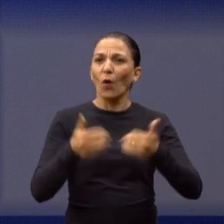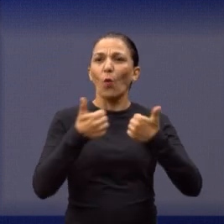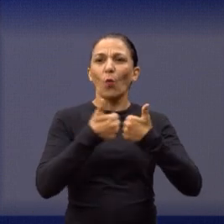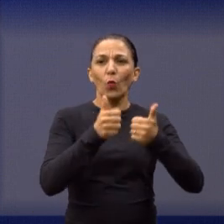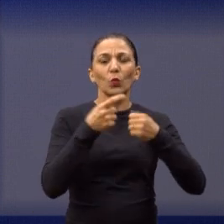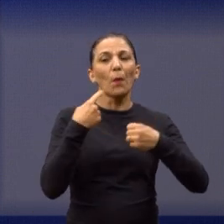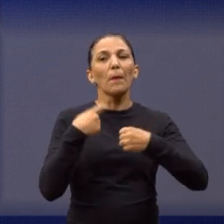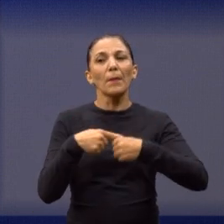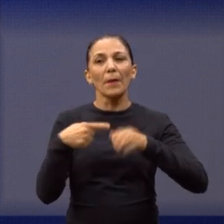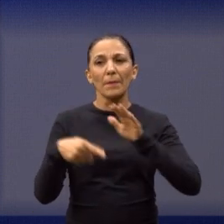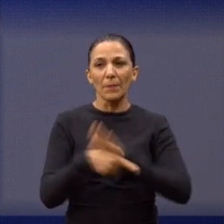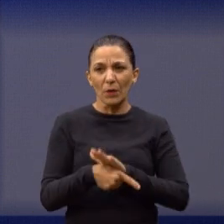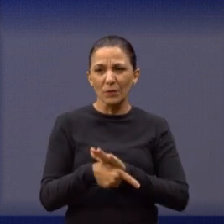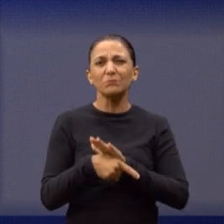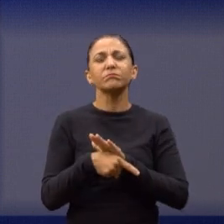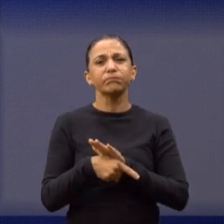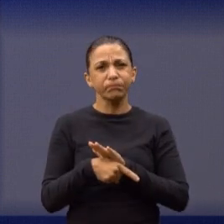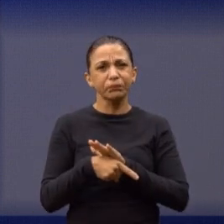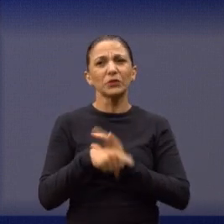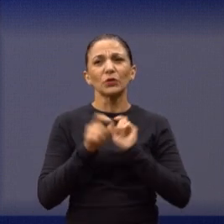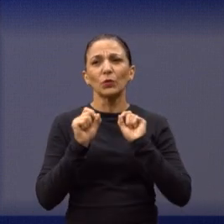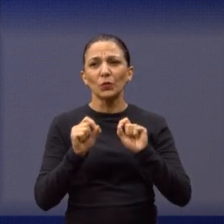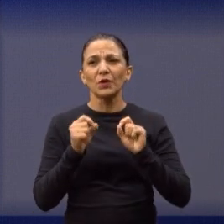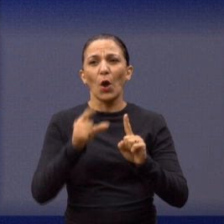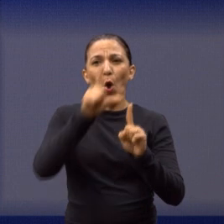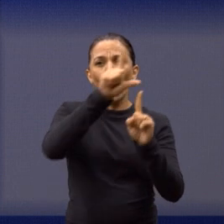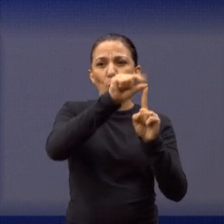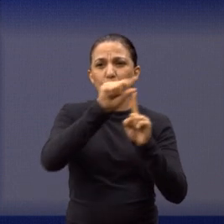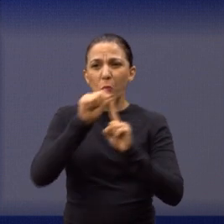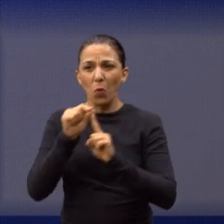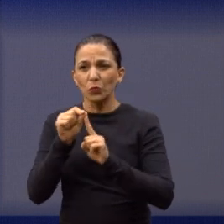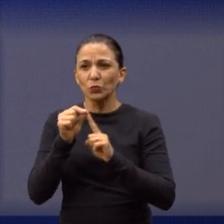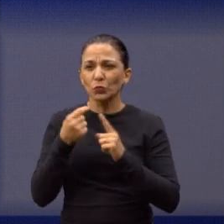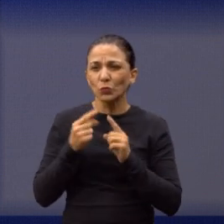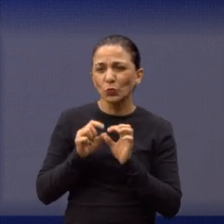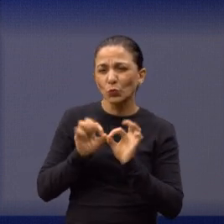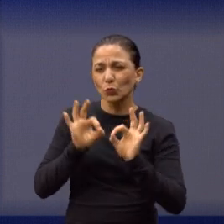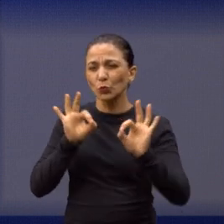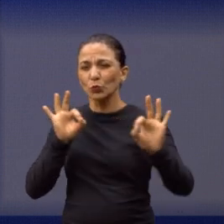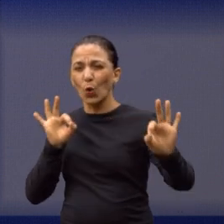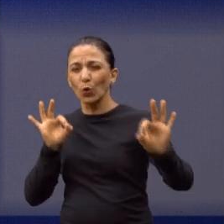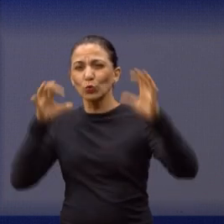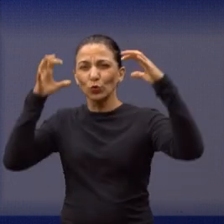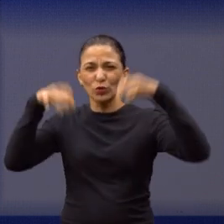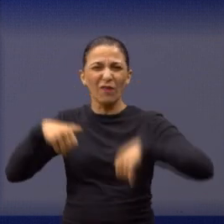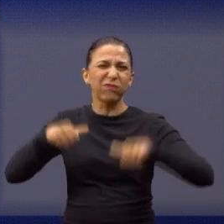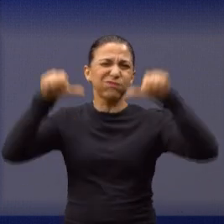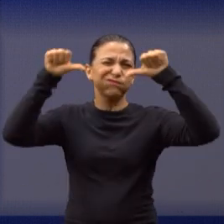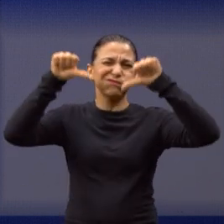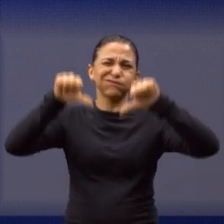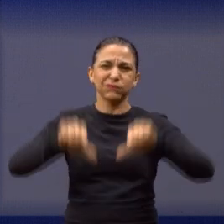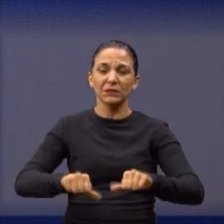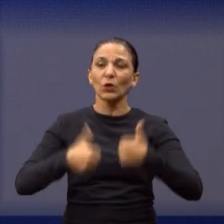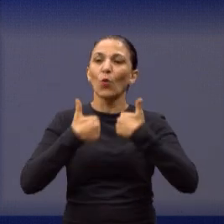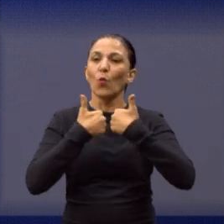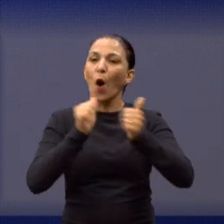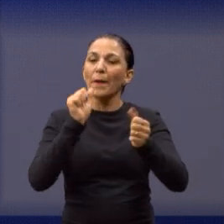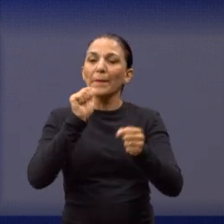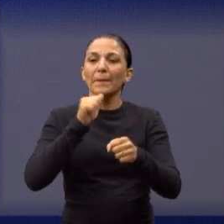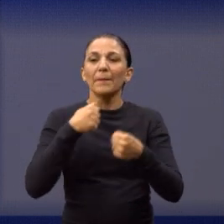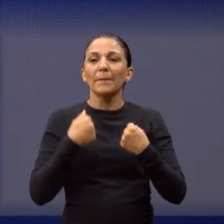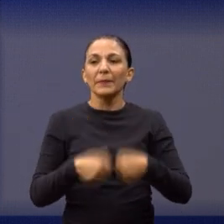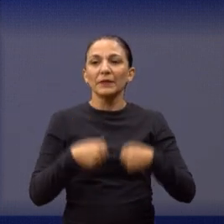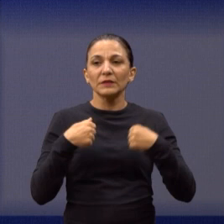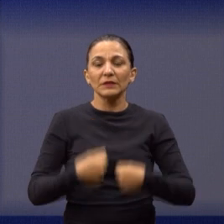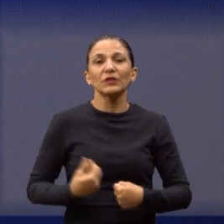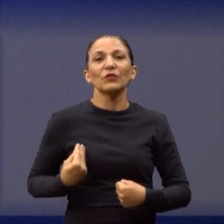Jardim Ipanema, está muito complicado. Os pontos do Selmi Day é longe, e quando chove, pior ainda. Nós precisamos muito de um ônibus no bairro. Está